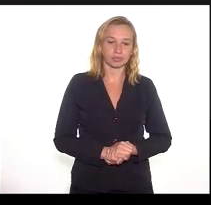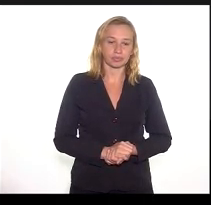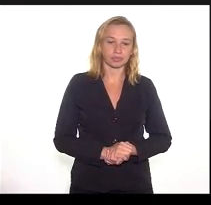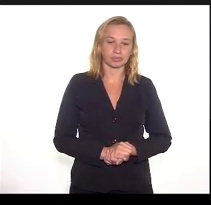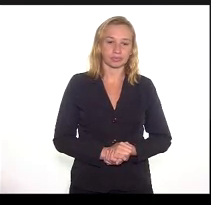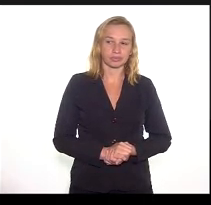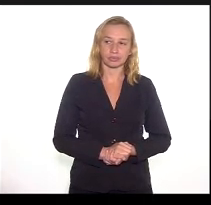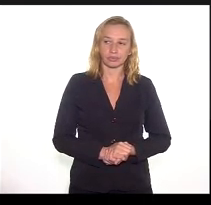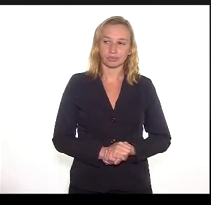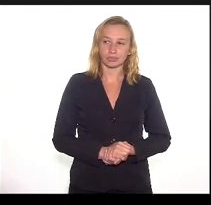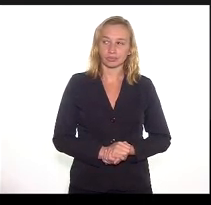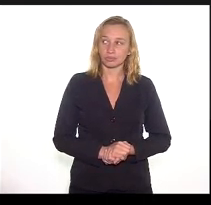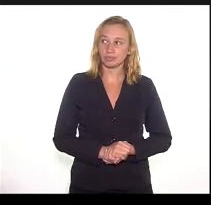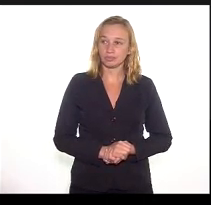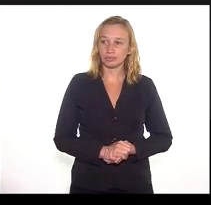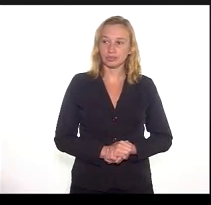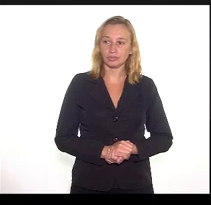conta.